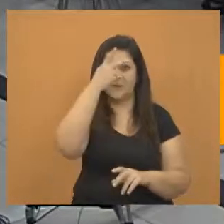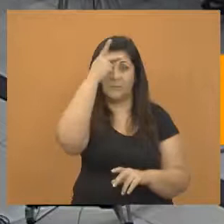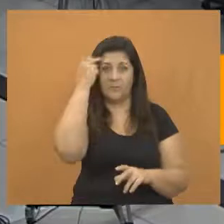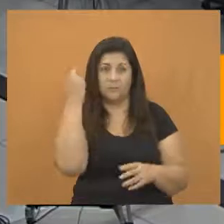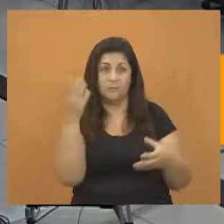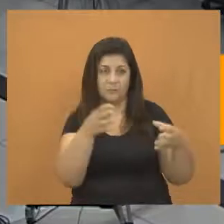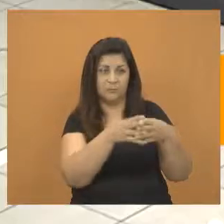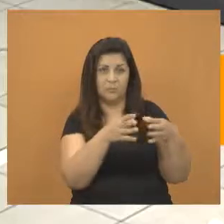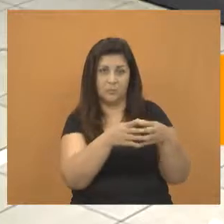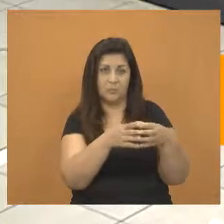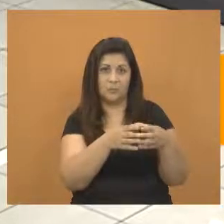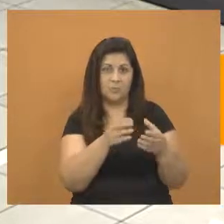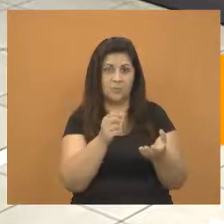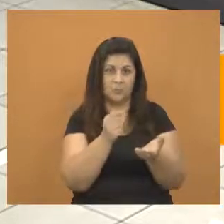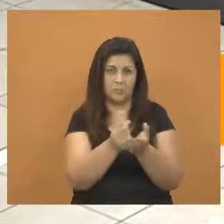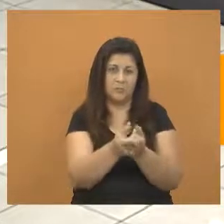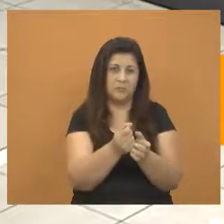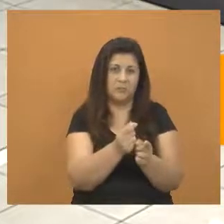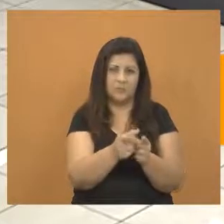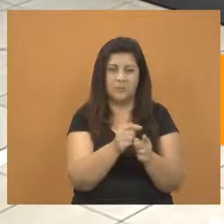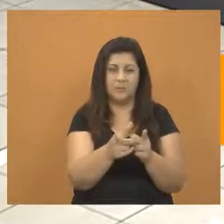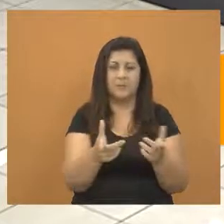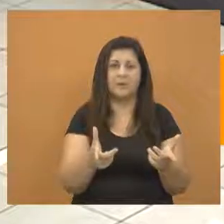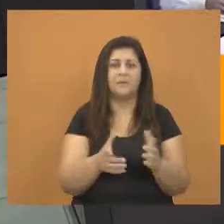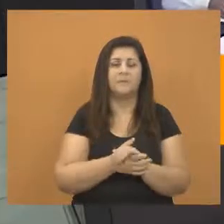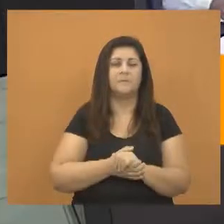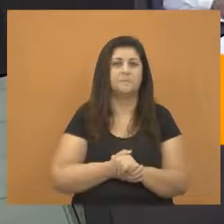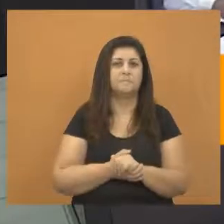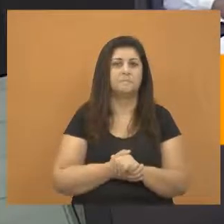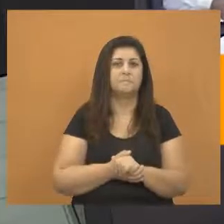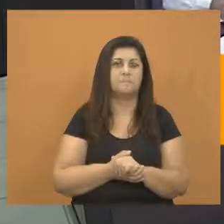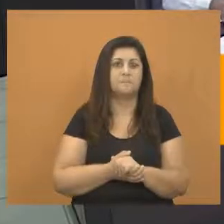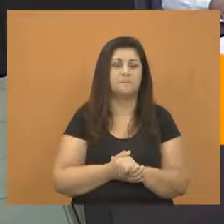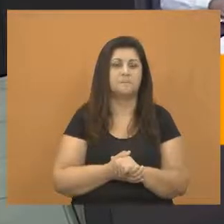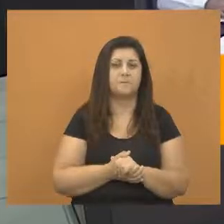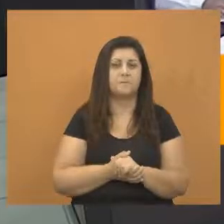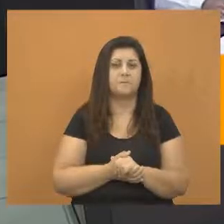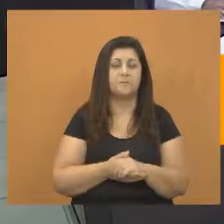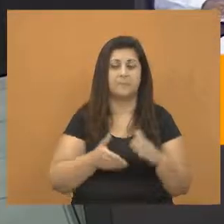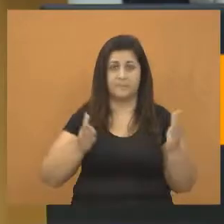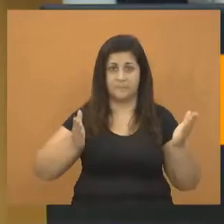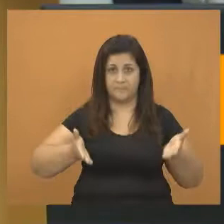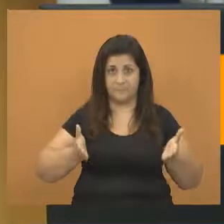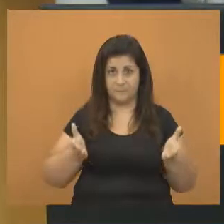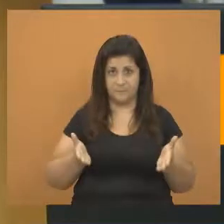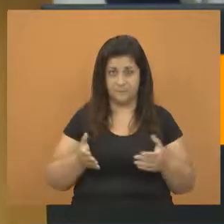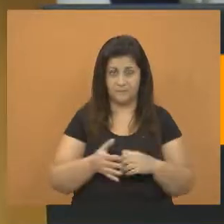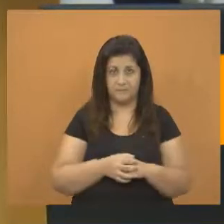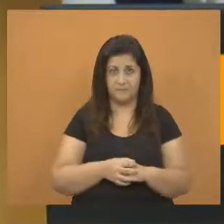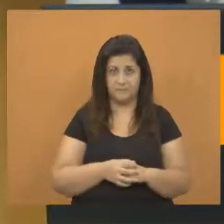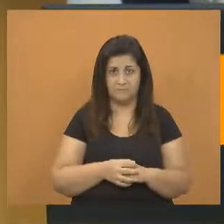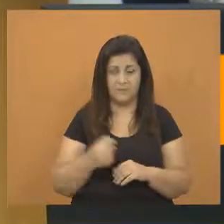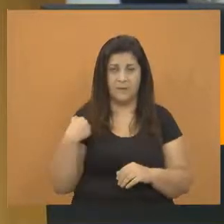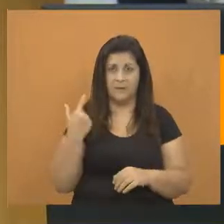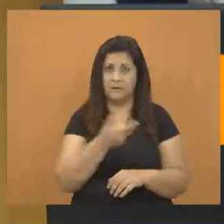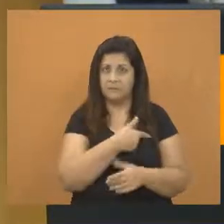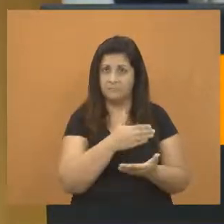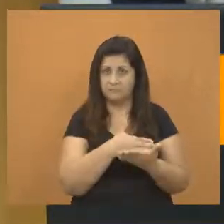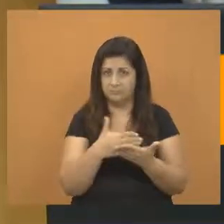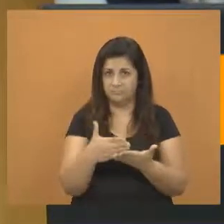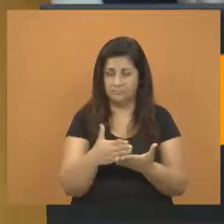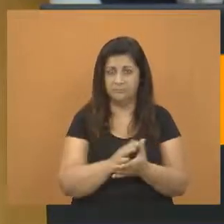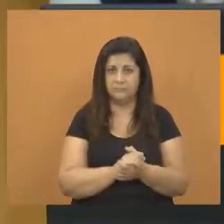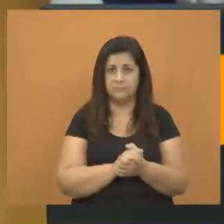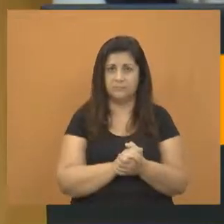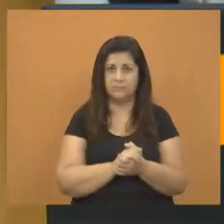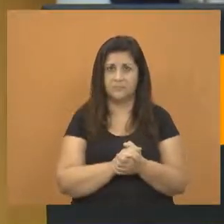Associação Comercial de Caraí, presente. É hoje, a gente inicia